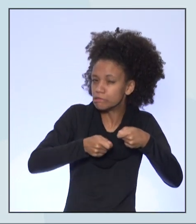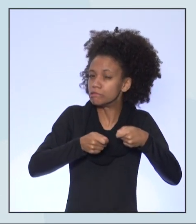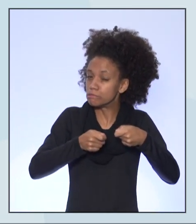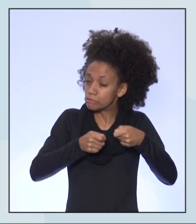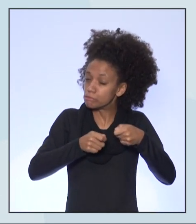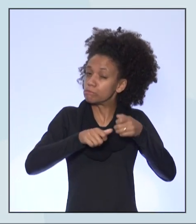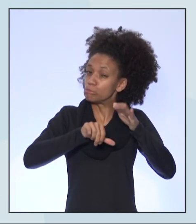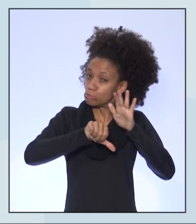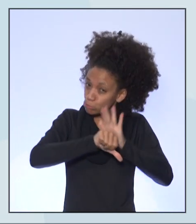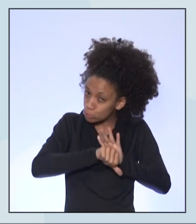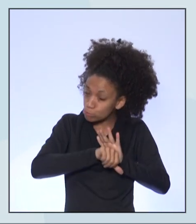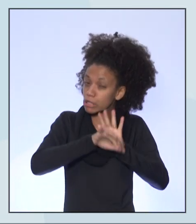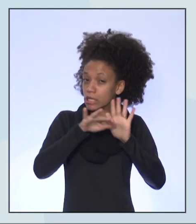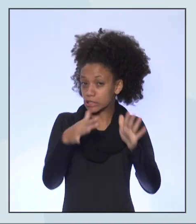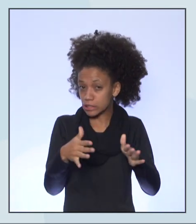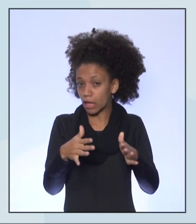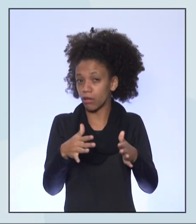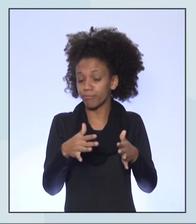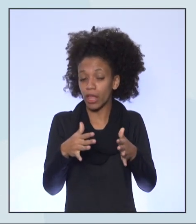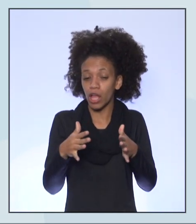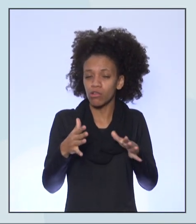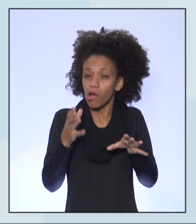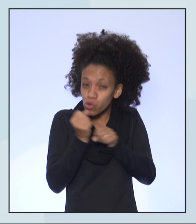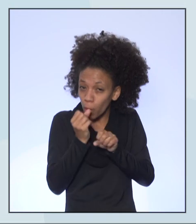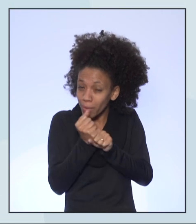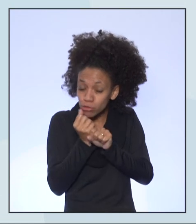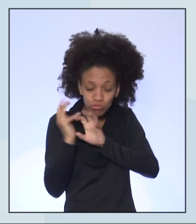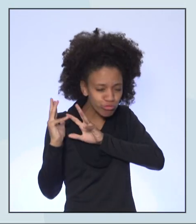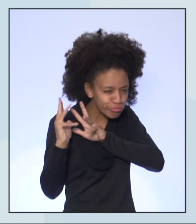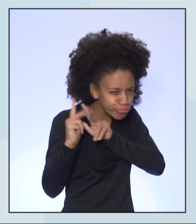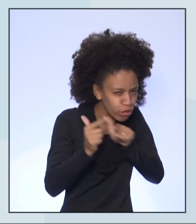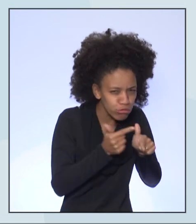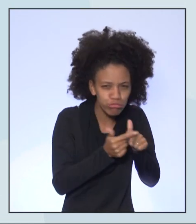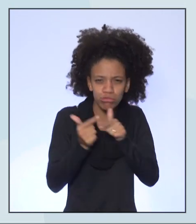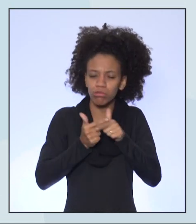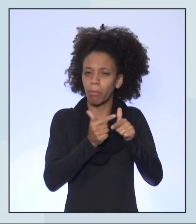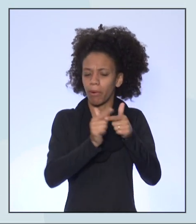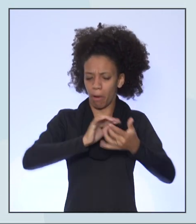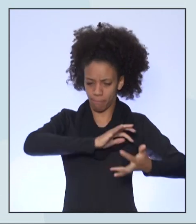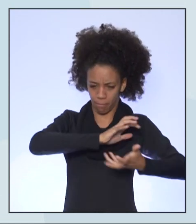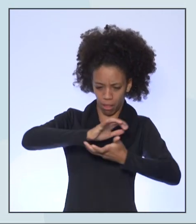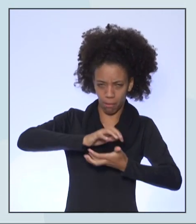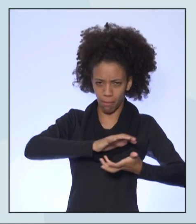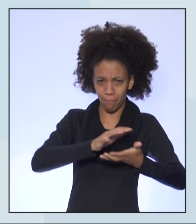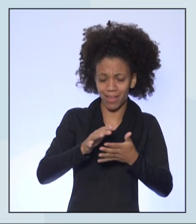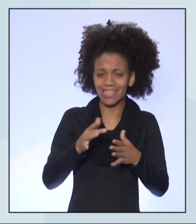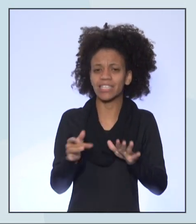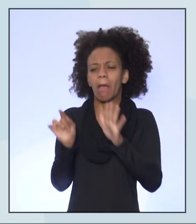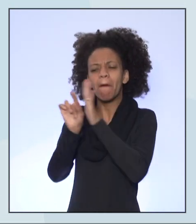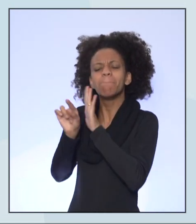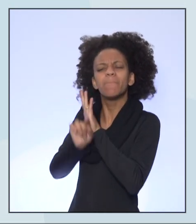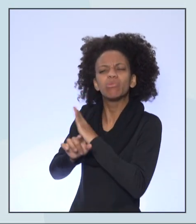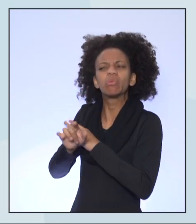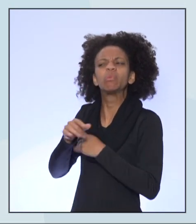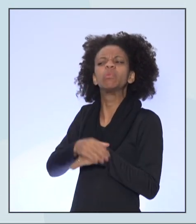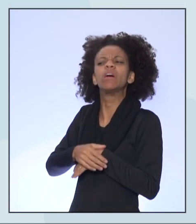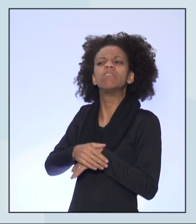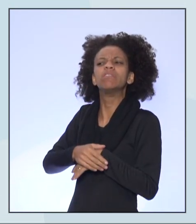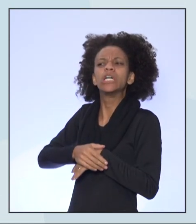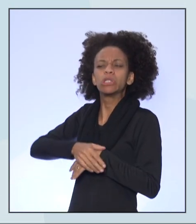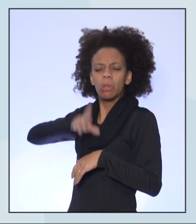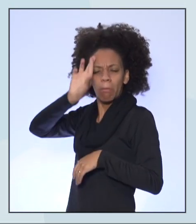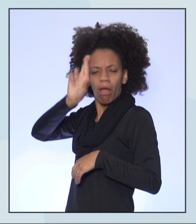todo aquele problema que nós já havíamos falado. Uma população que está começando a questionar a autoridade do rei, a autoridade